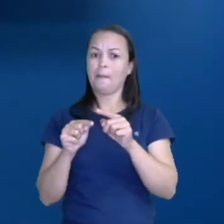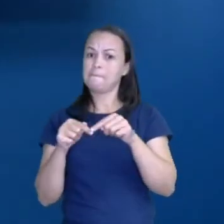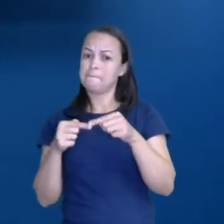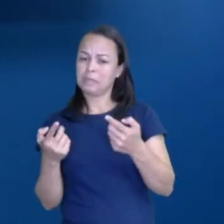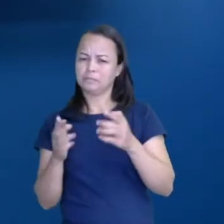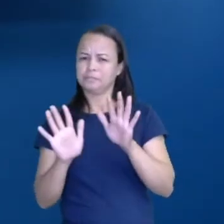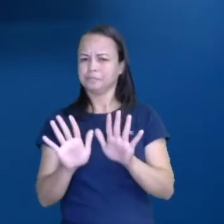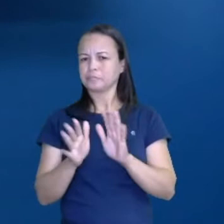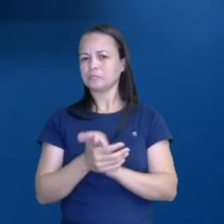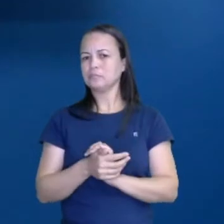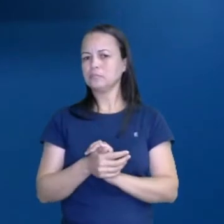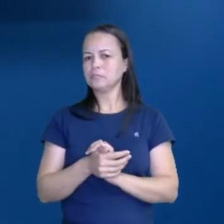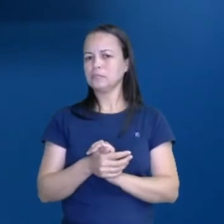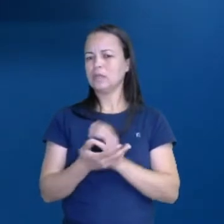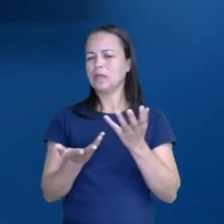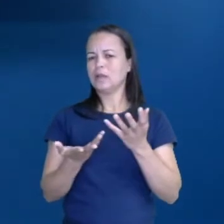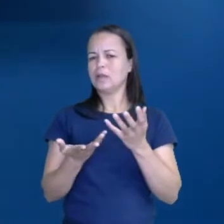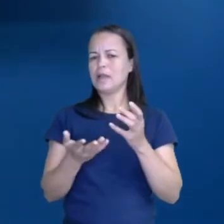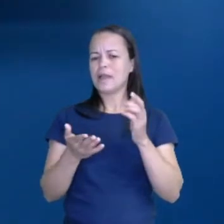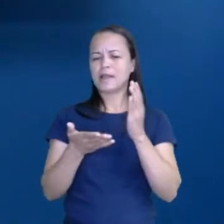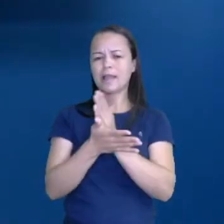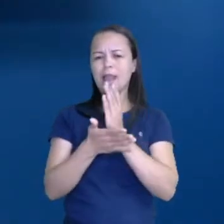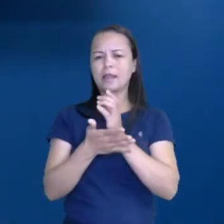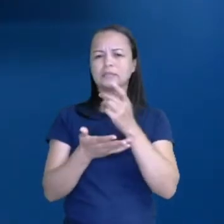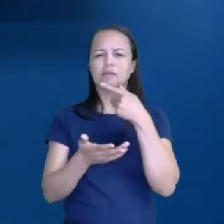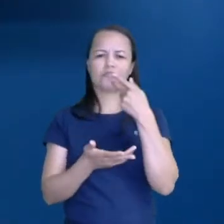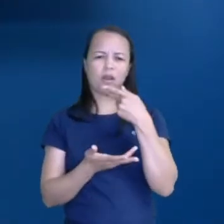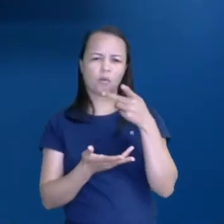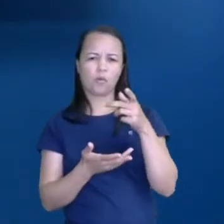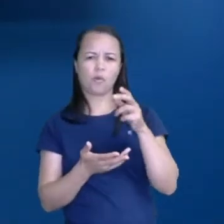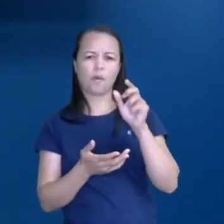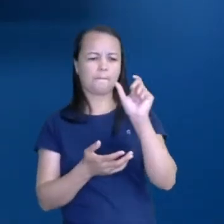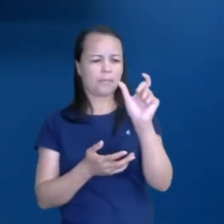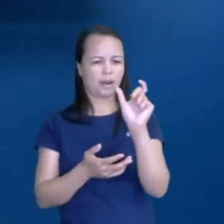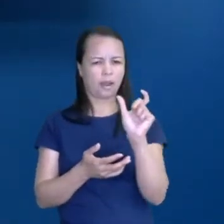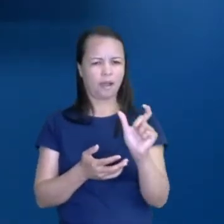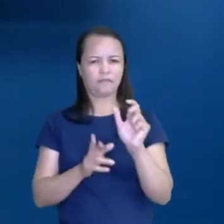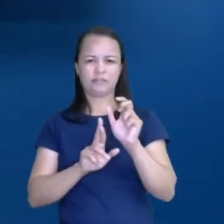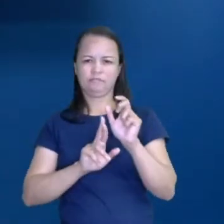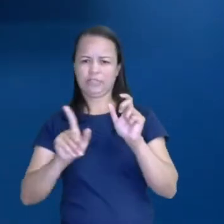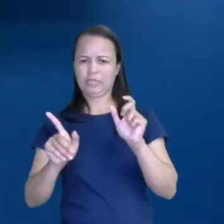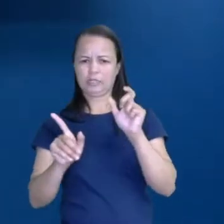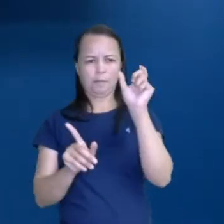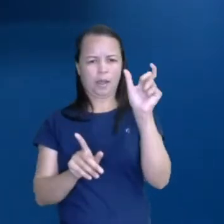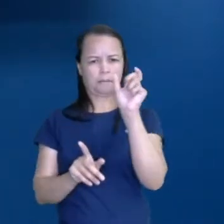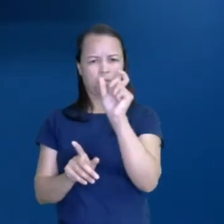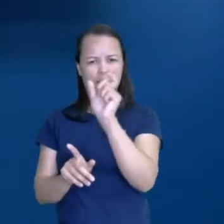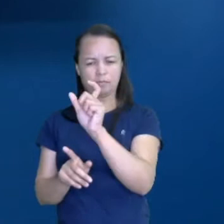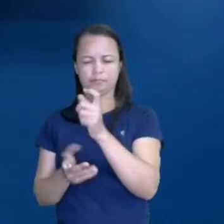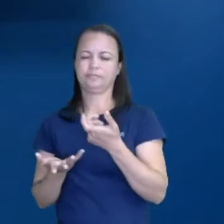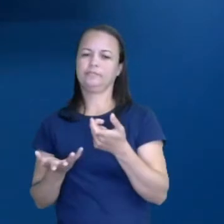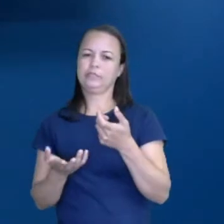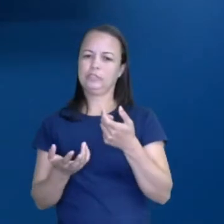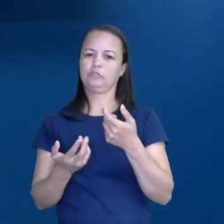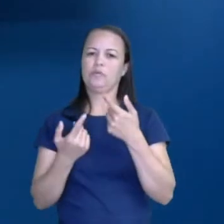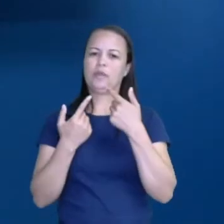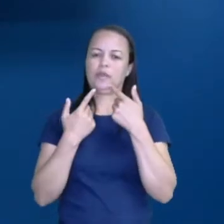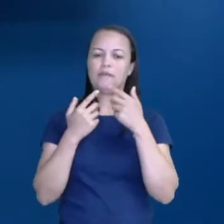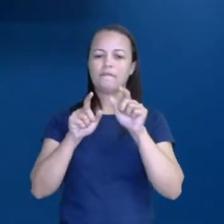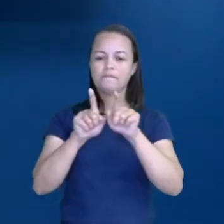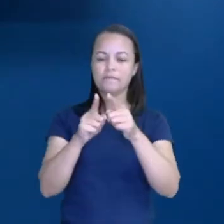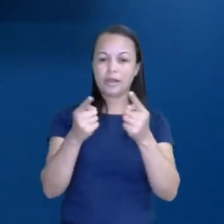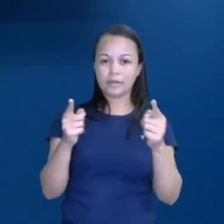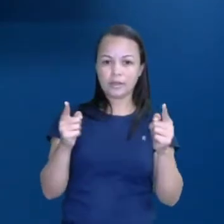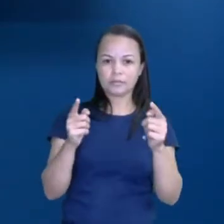eles estão vendendo coisas iguais, por que cada um falou uma coisa diferente, uma palavra diferente? Isso é variação linguística,